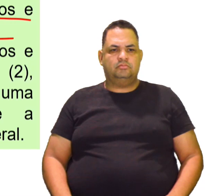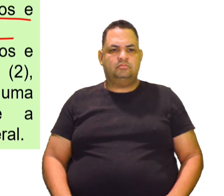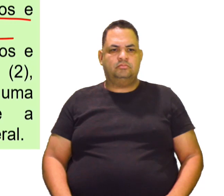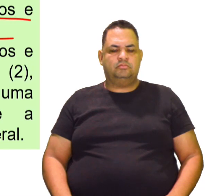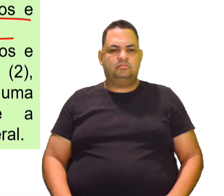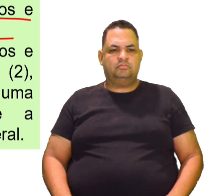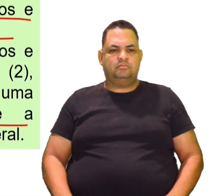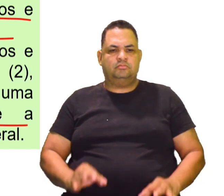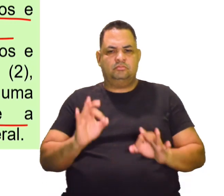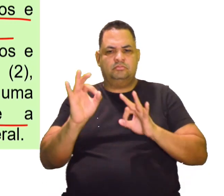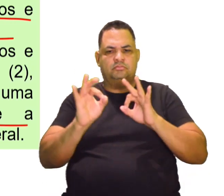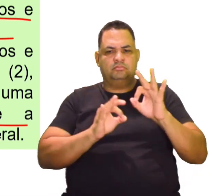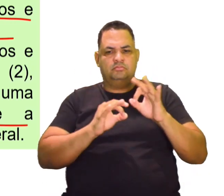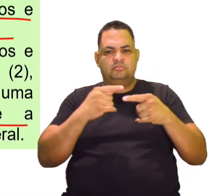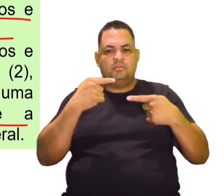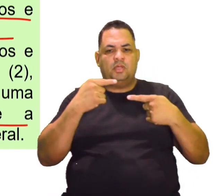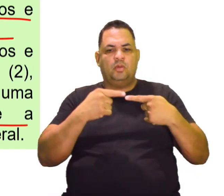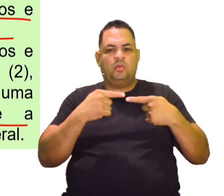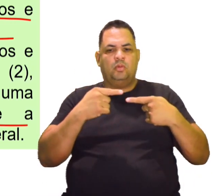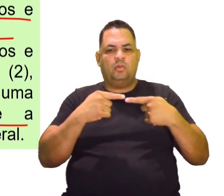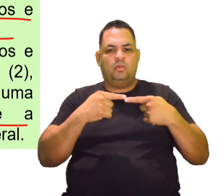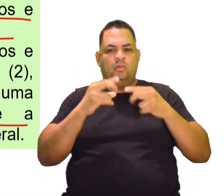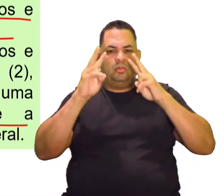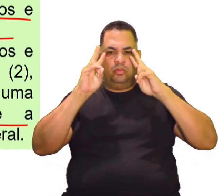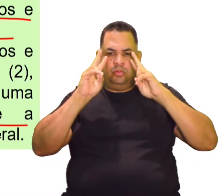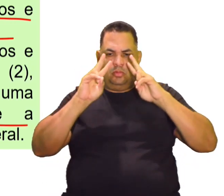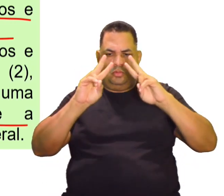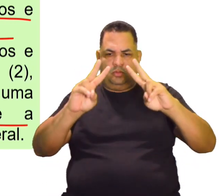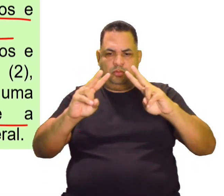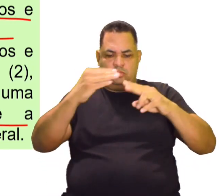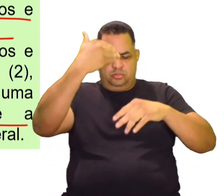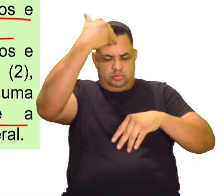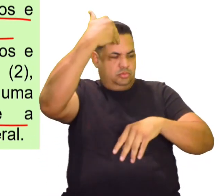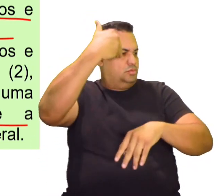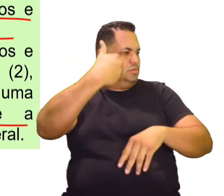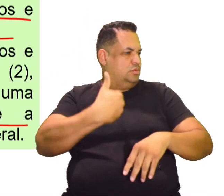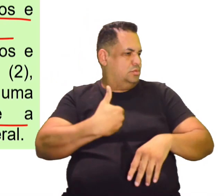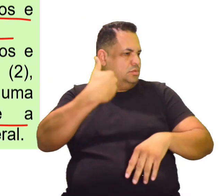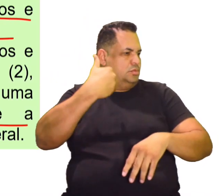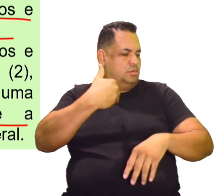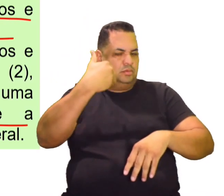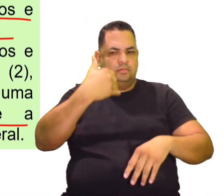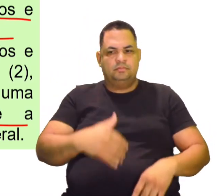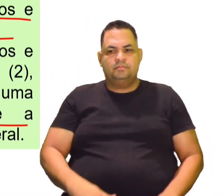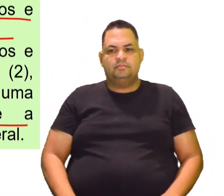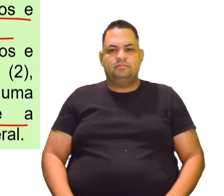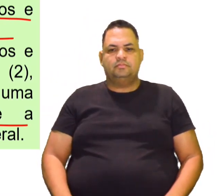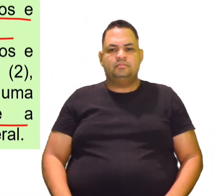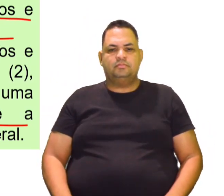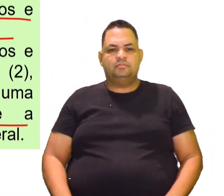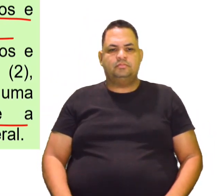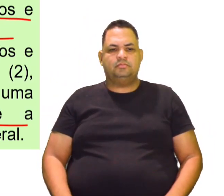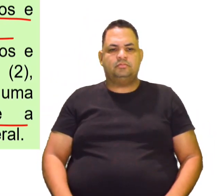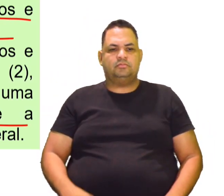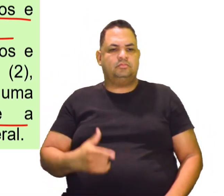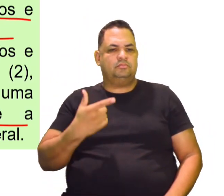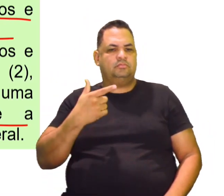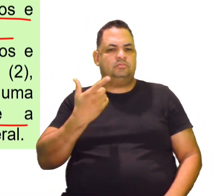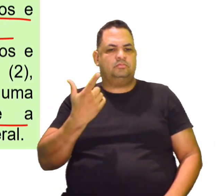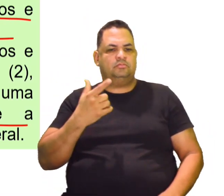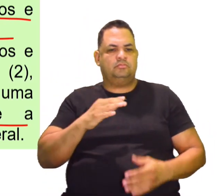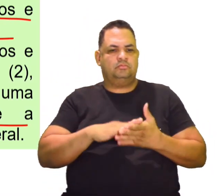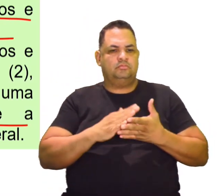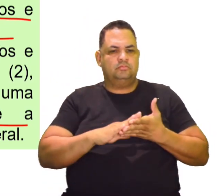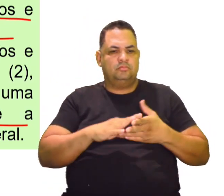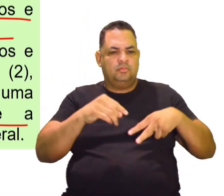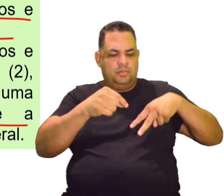criando assim uma combinação entre a visão frontal e a lateral. E nunca há assim, movimento, ou as pernas